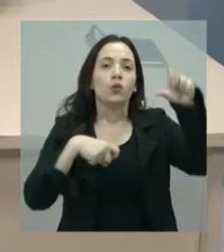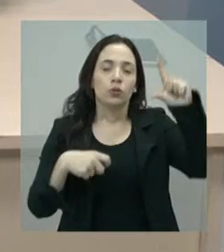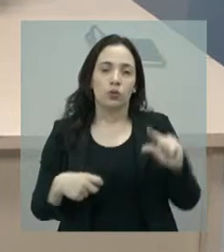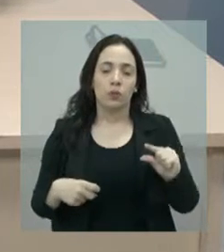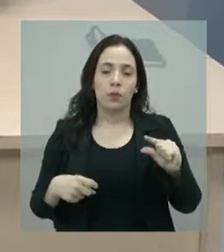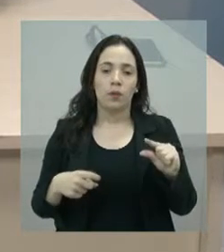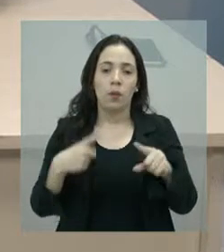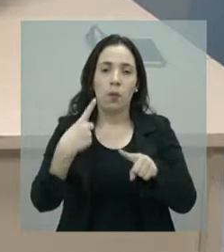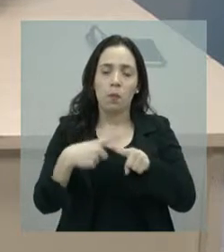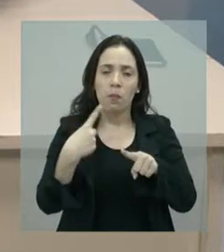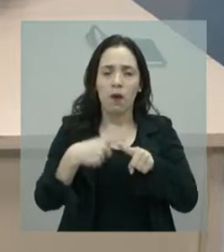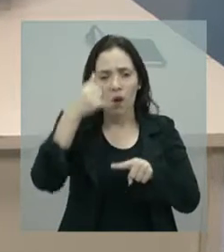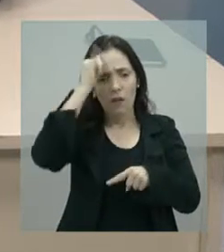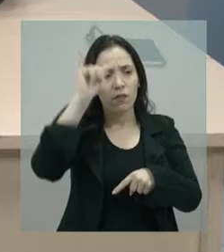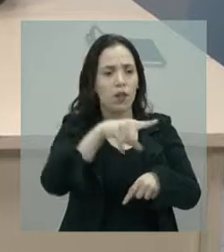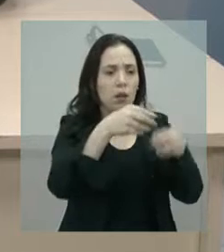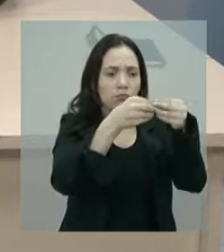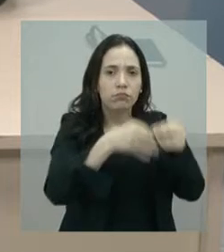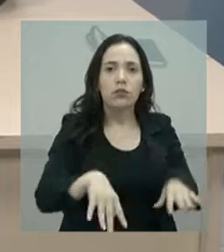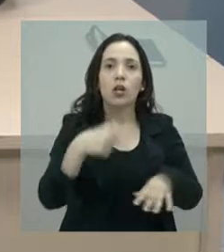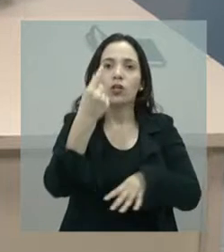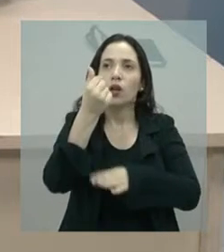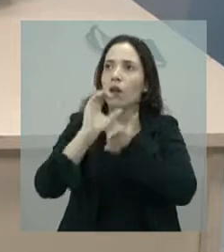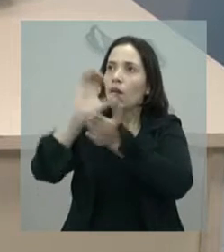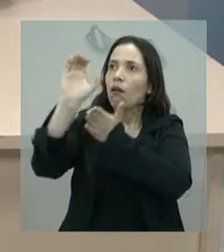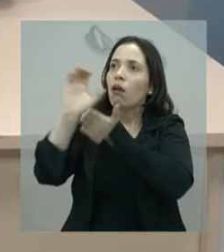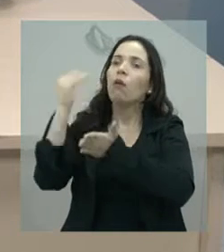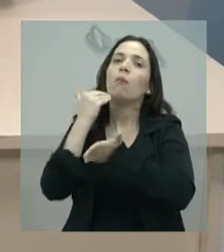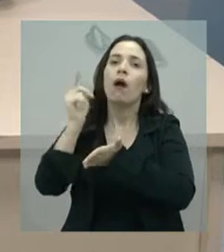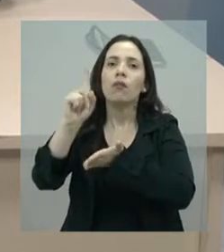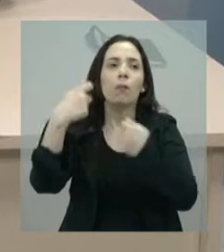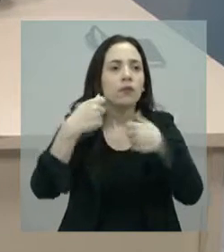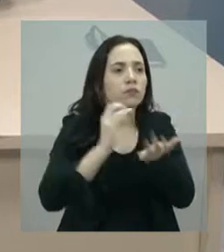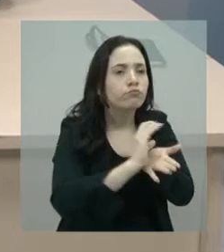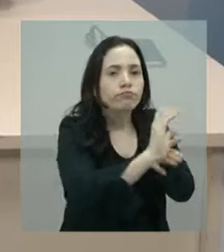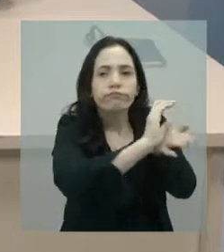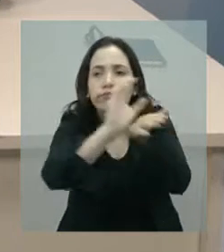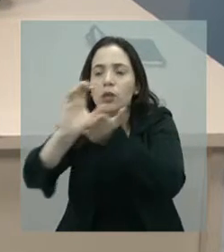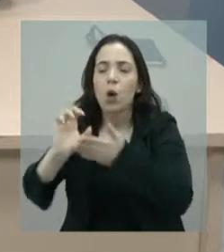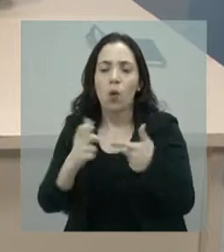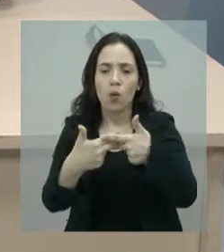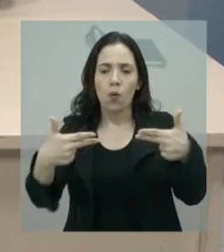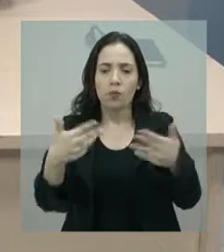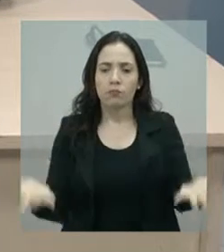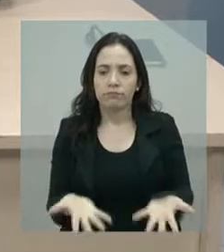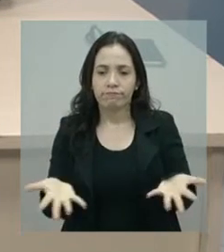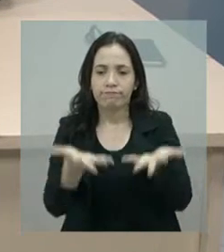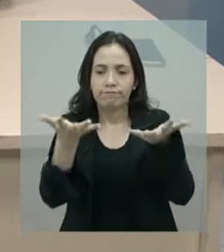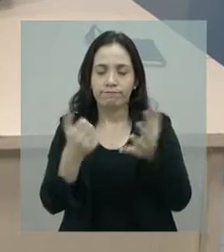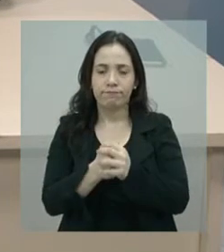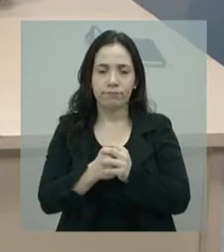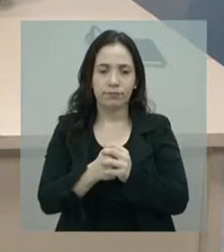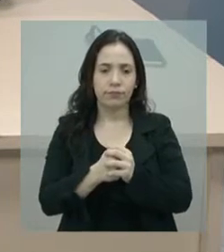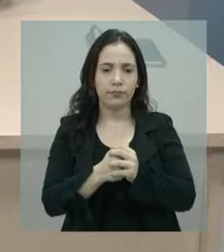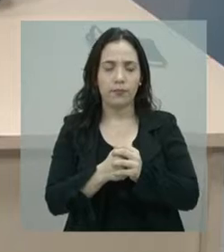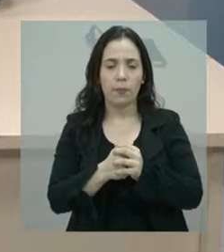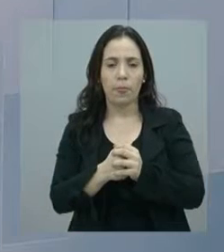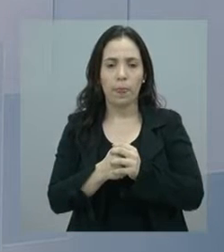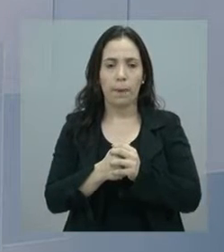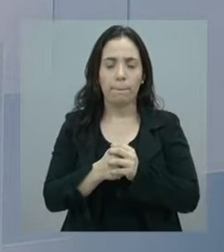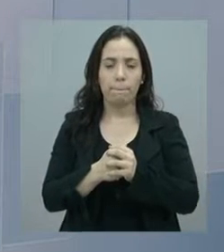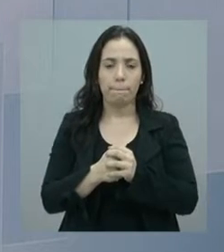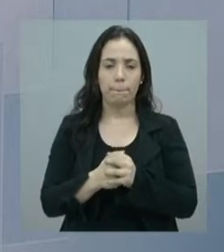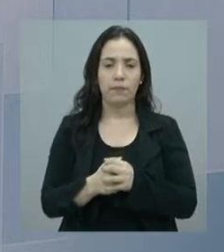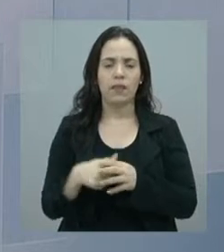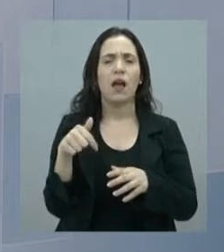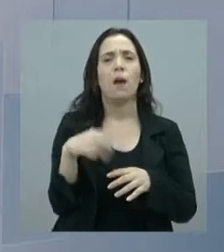dinheiro da especulação para investir na produção e assim ganhar dinheiro na produção e não na especulação só. Qual é o financiamento da saúde